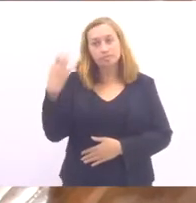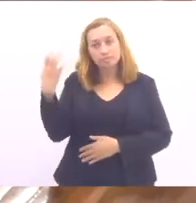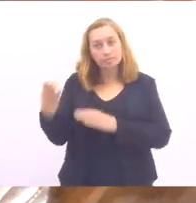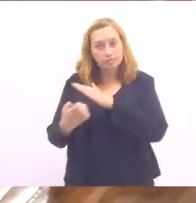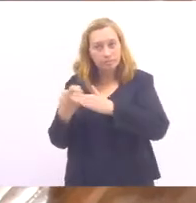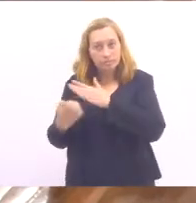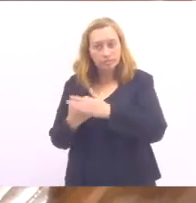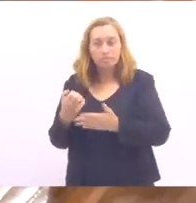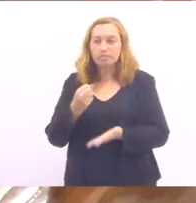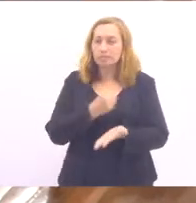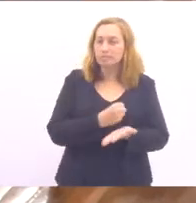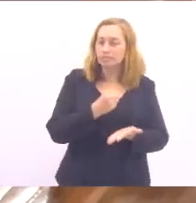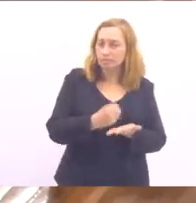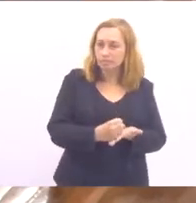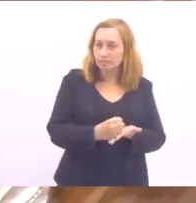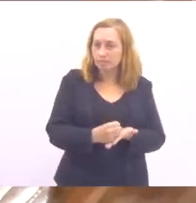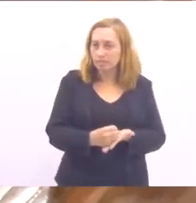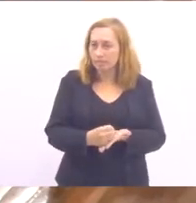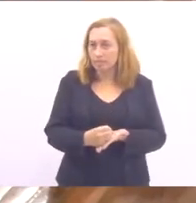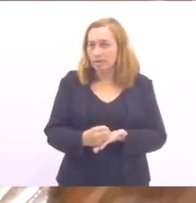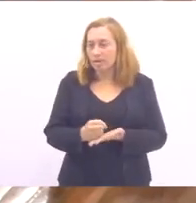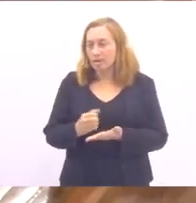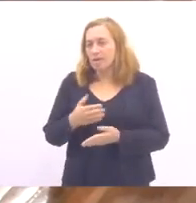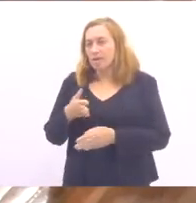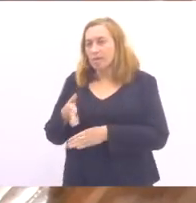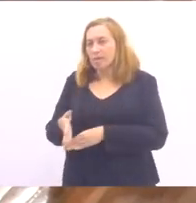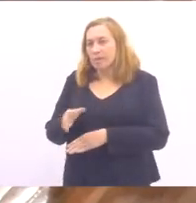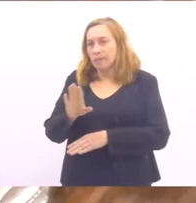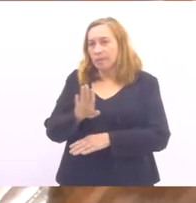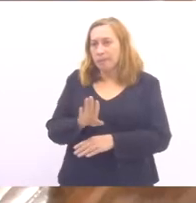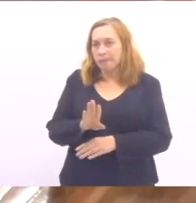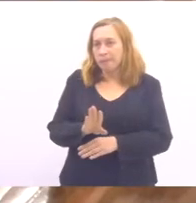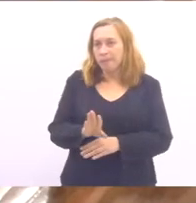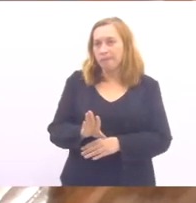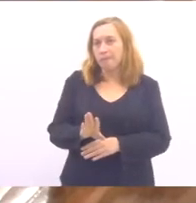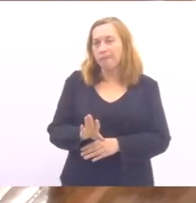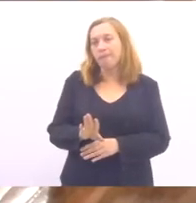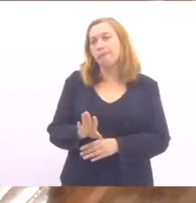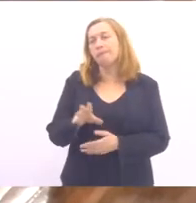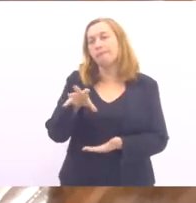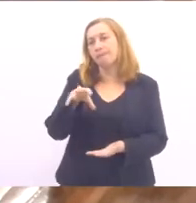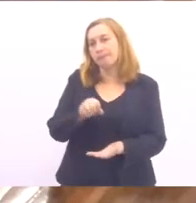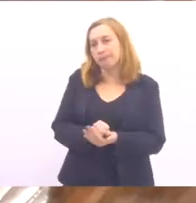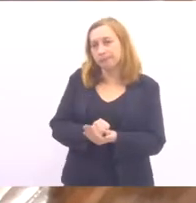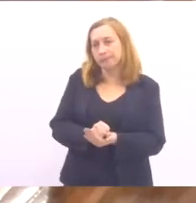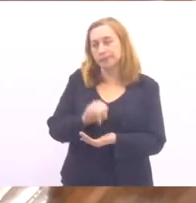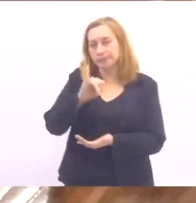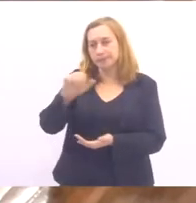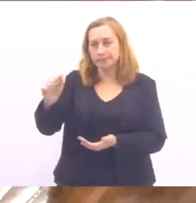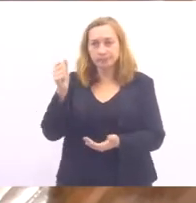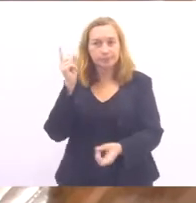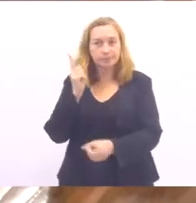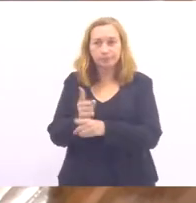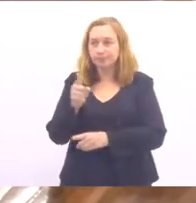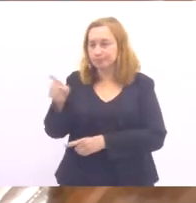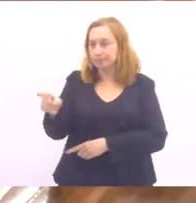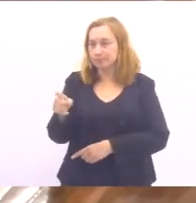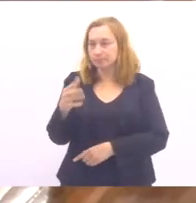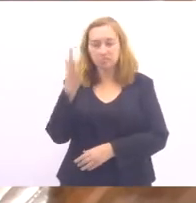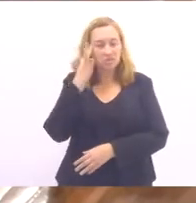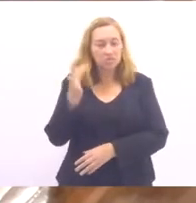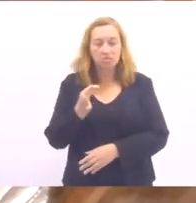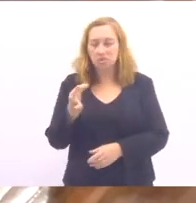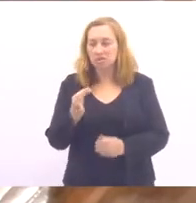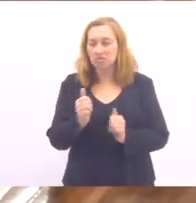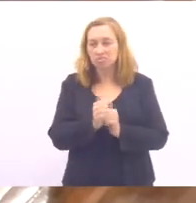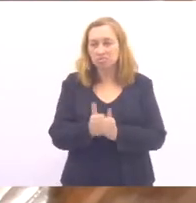ao contratar a cooperativa, entrasse no cadastro do INEA, encontrasse lá a cooperativa. Eu não sei por que não seguiu esse